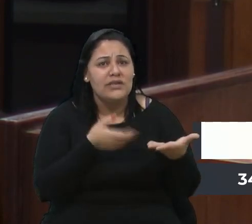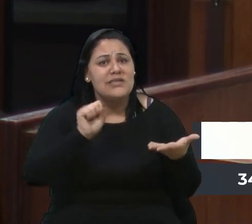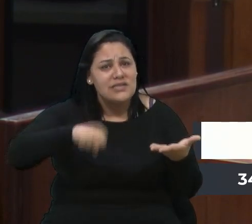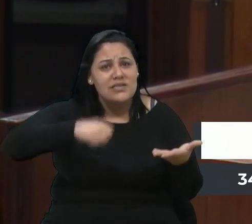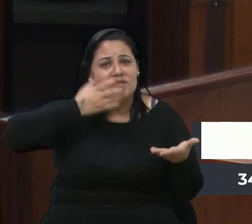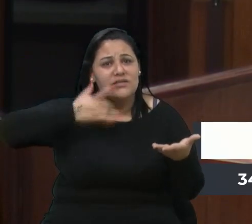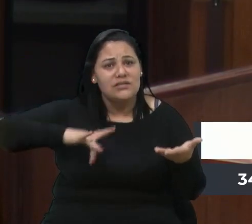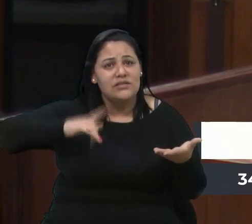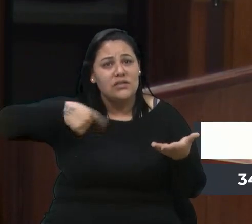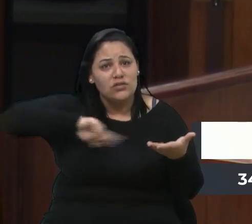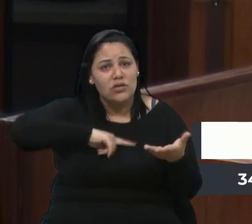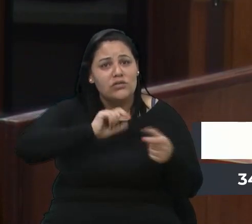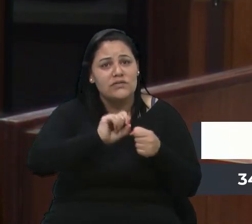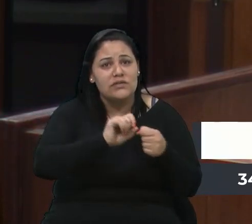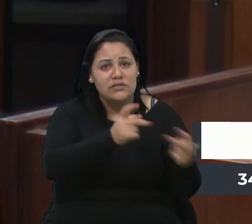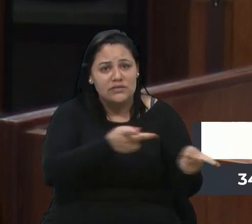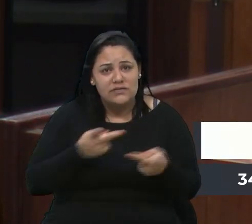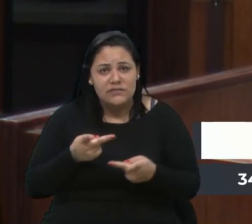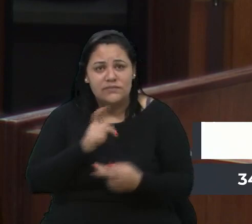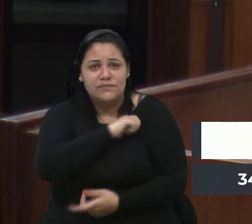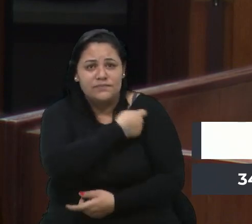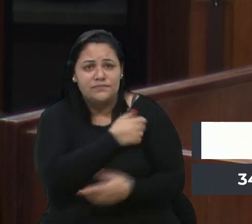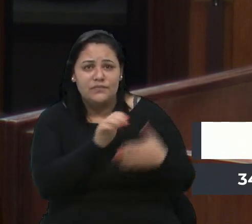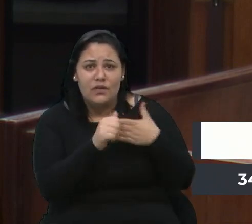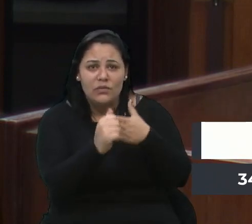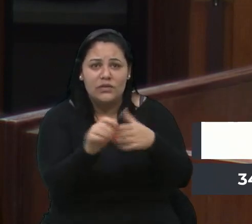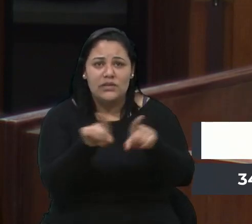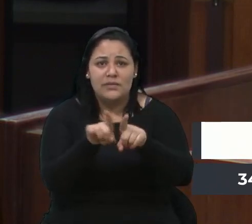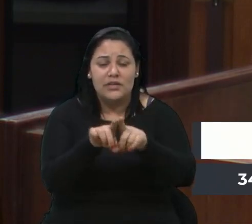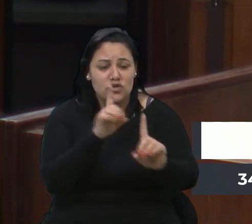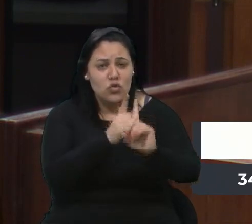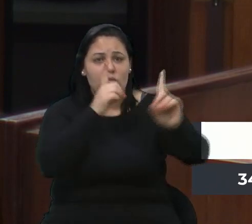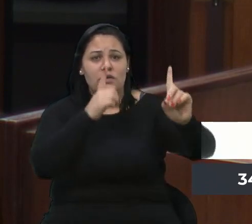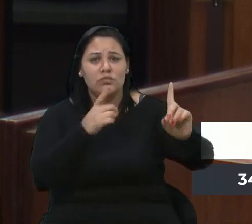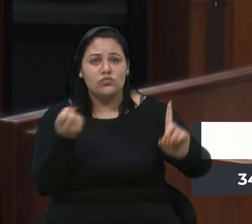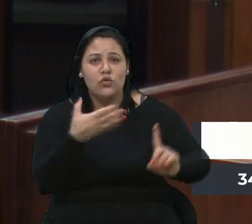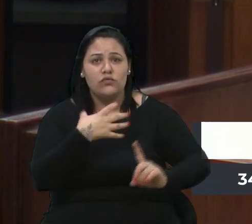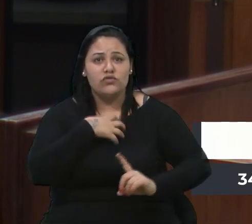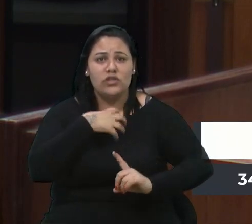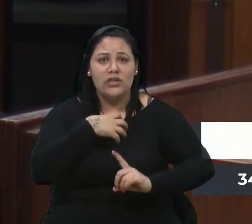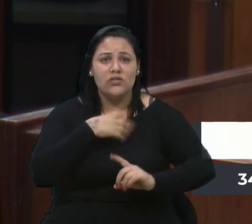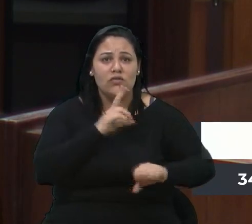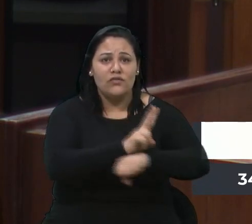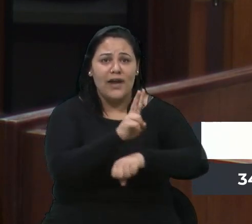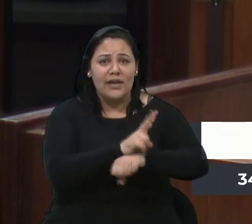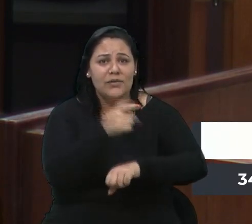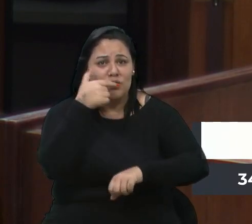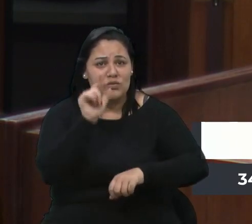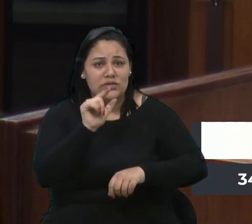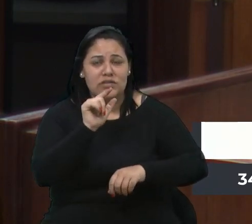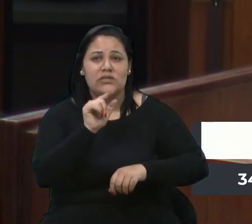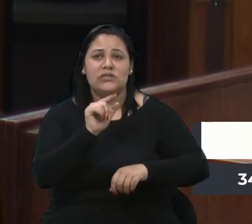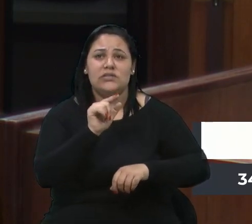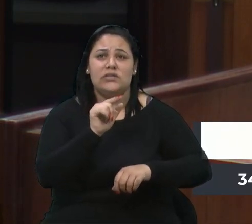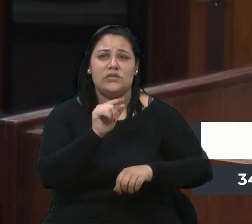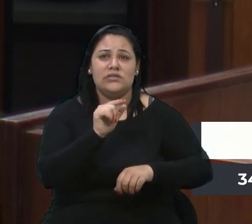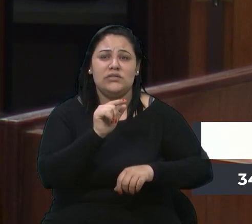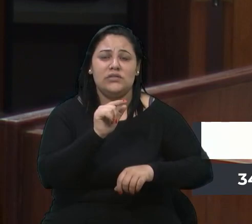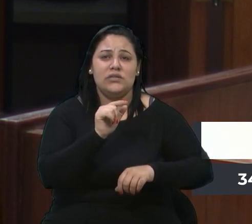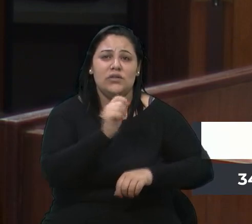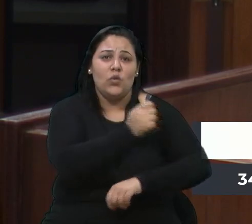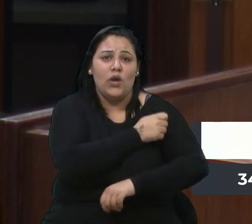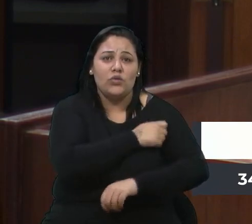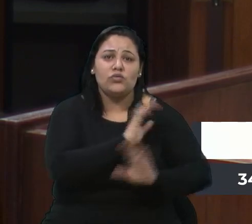lá fazer também essas vistorias e descobrir novas vagas, né, para que nós possamos, que aqueles alunos que já estão